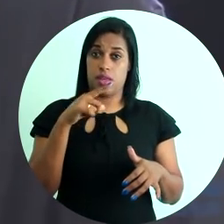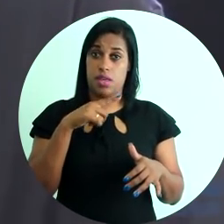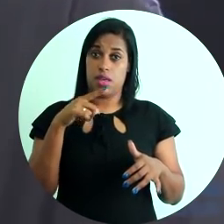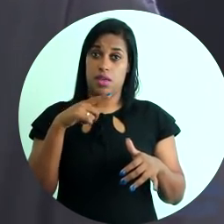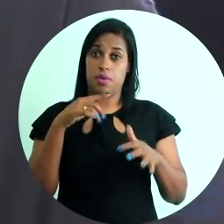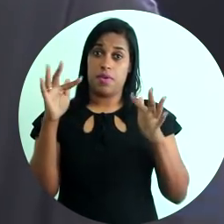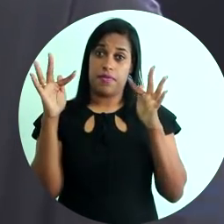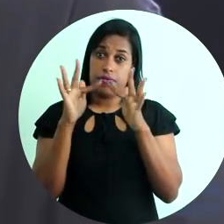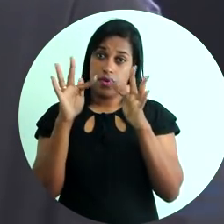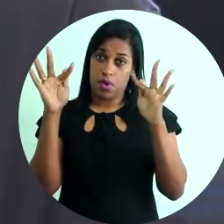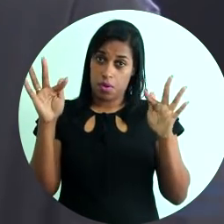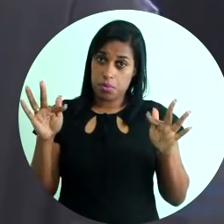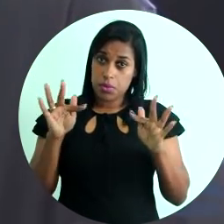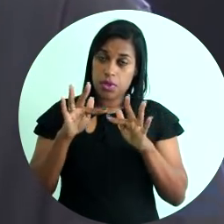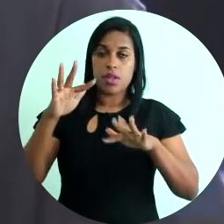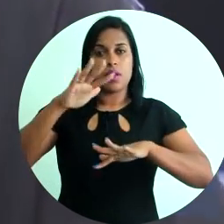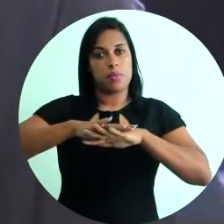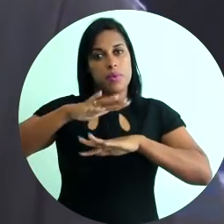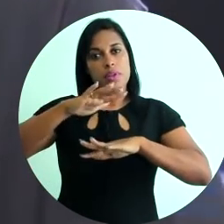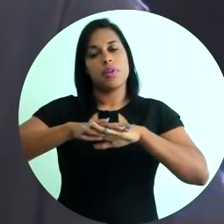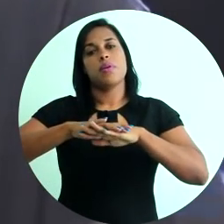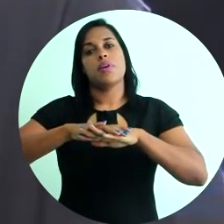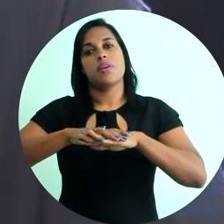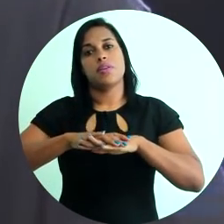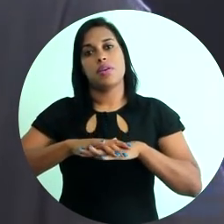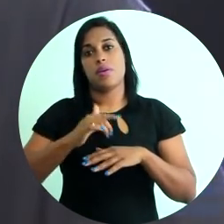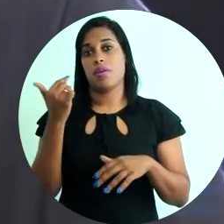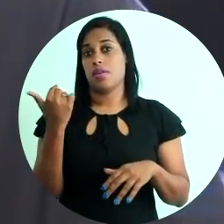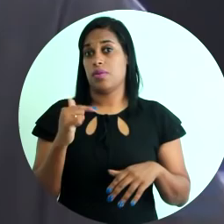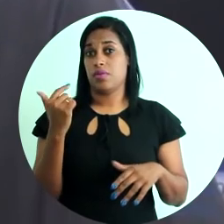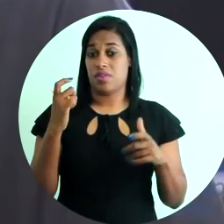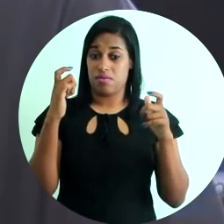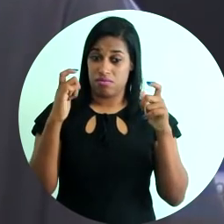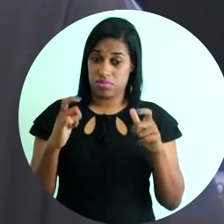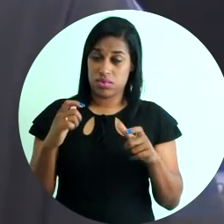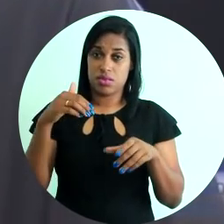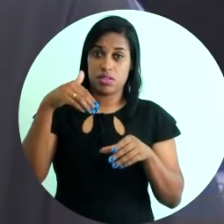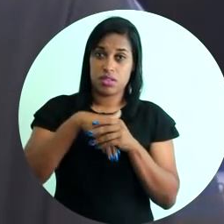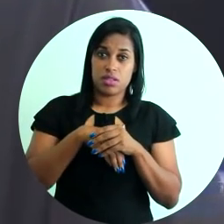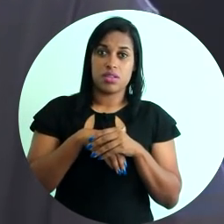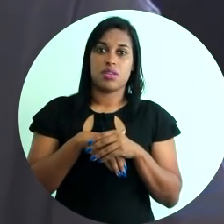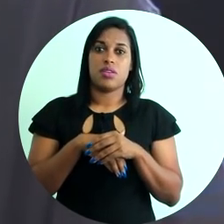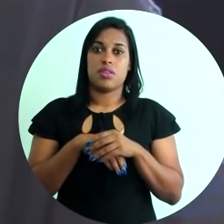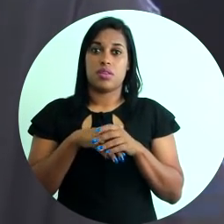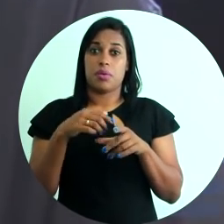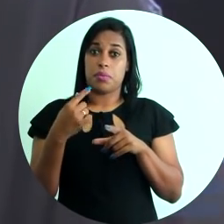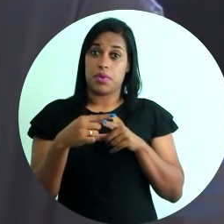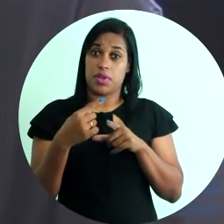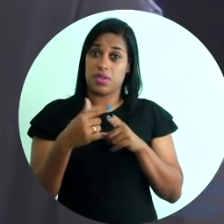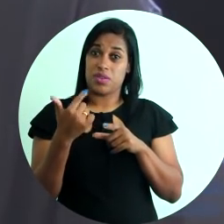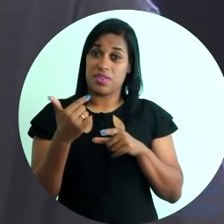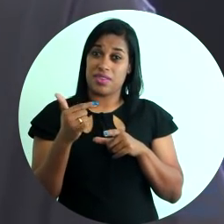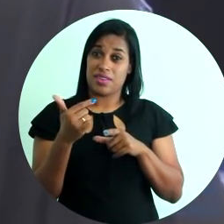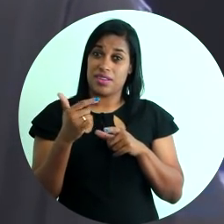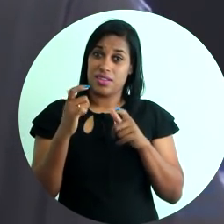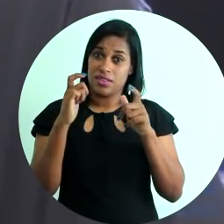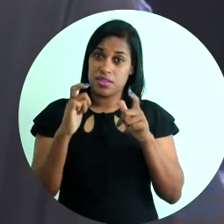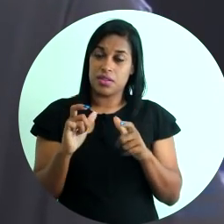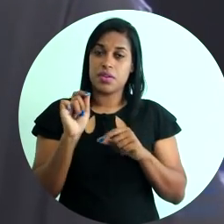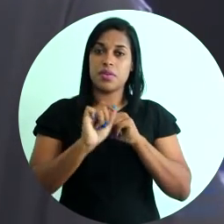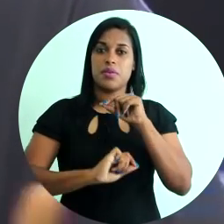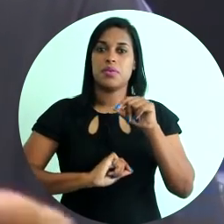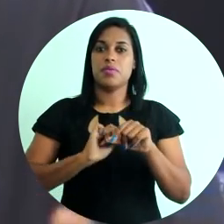fórmula matemática que comprimiu essa imagem para que ele não gaste tanto espaço, e para que ele não gastasse tanto espaço,